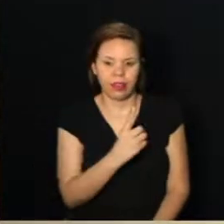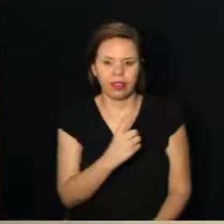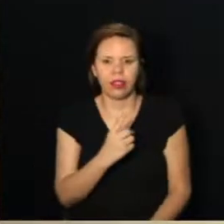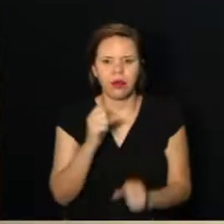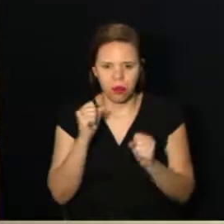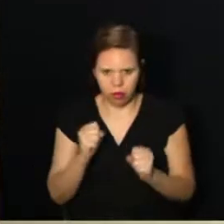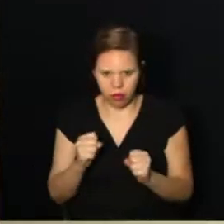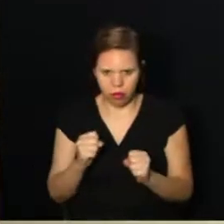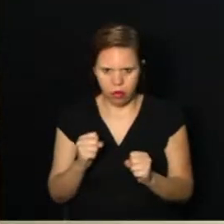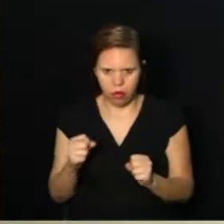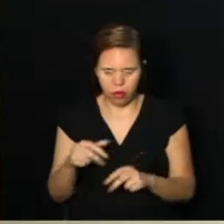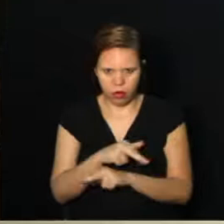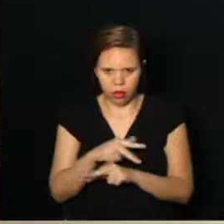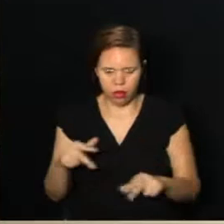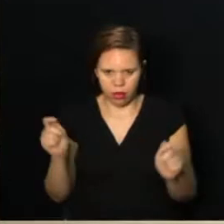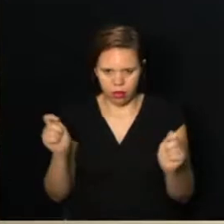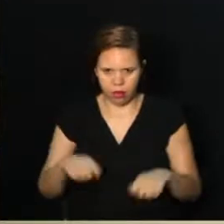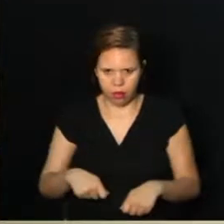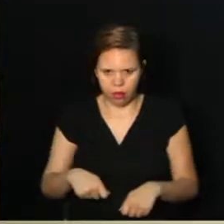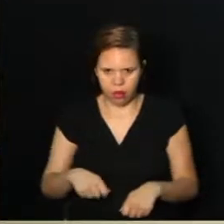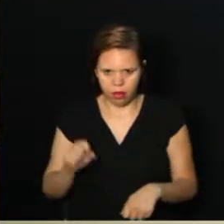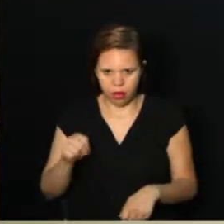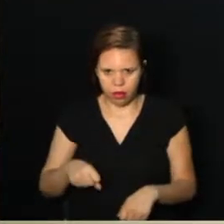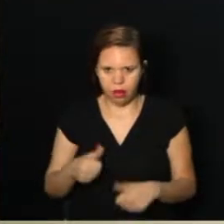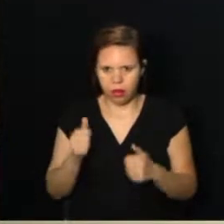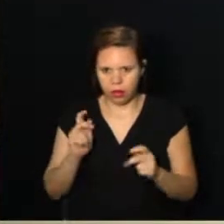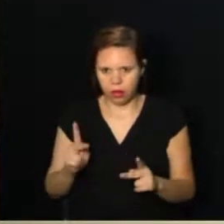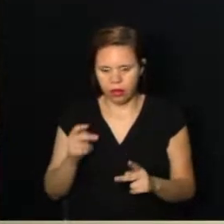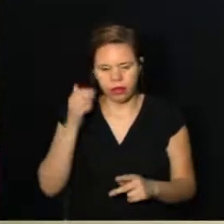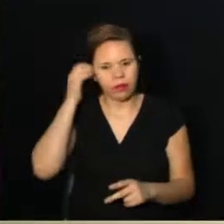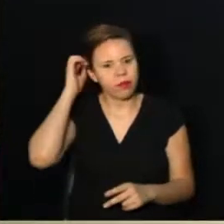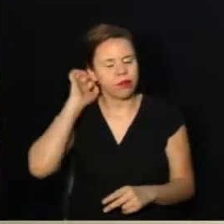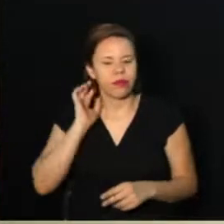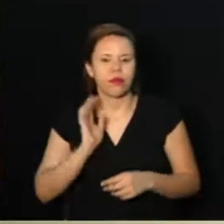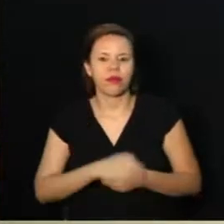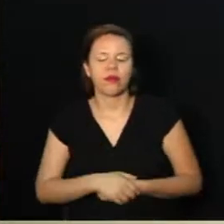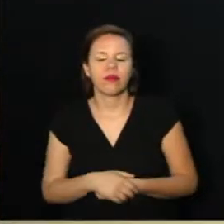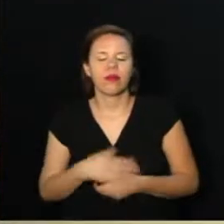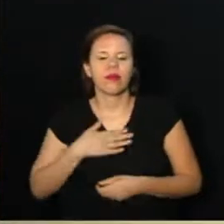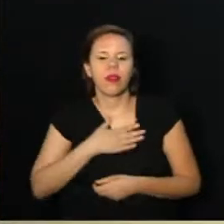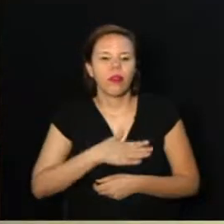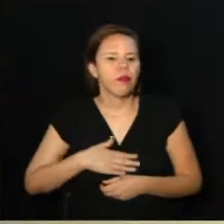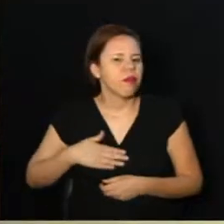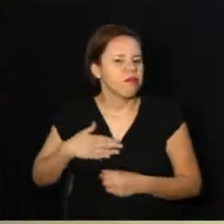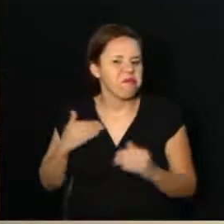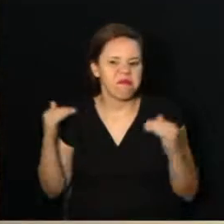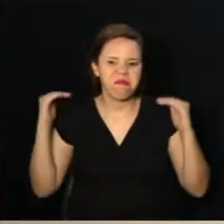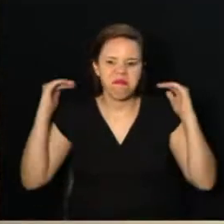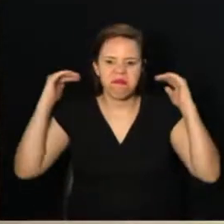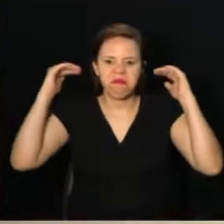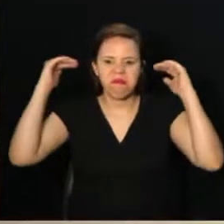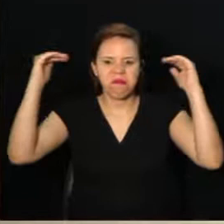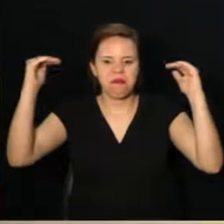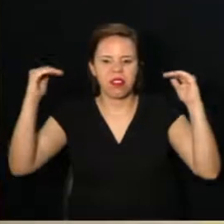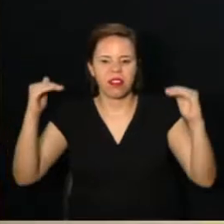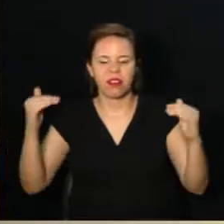andar? Posso andar? Então, tá bom. É um prazer imenso estar